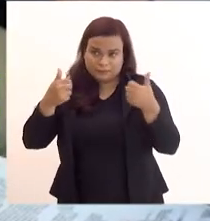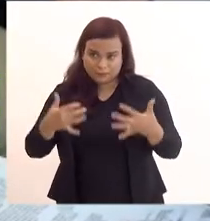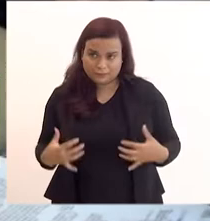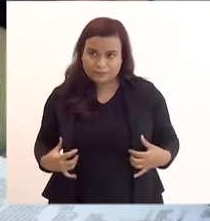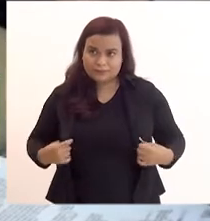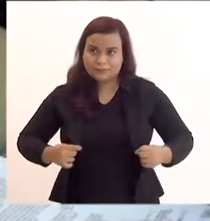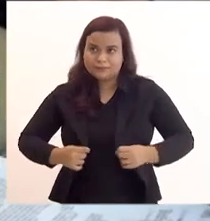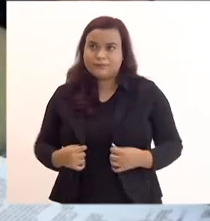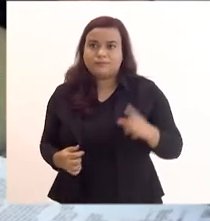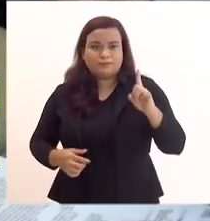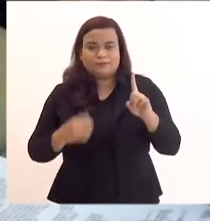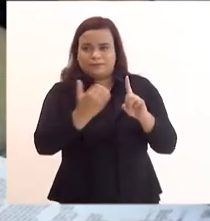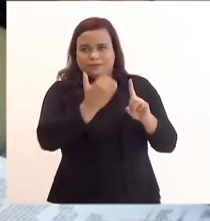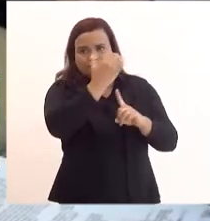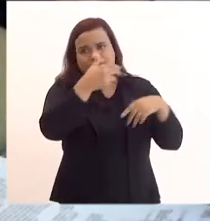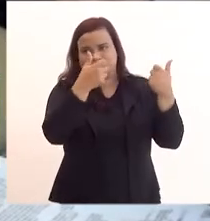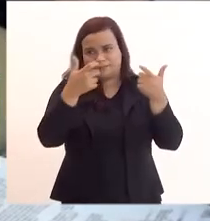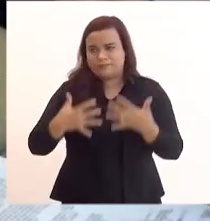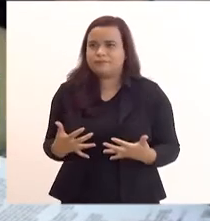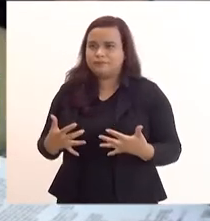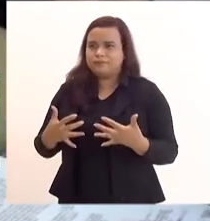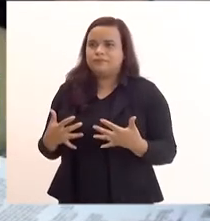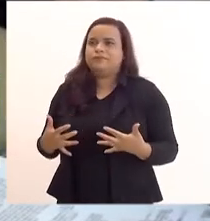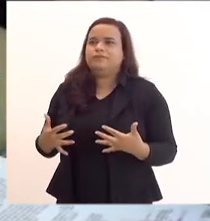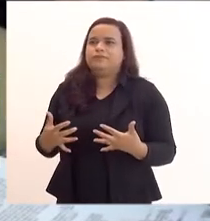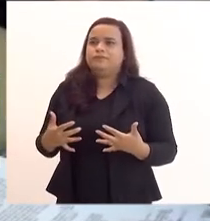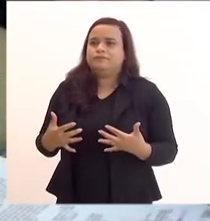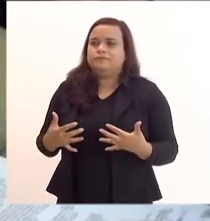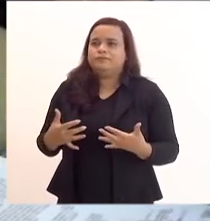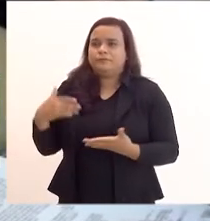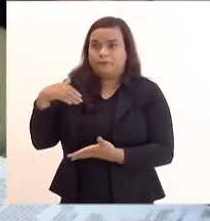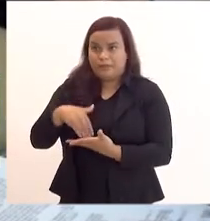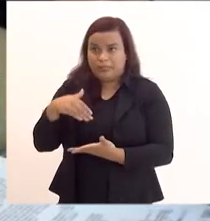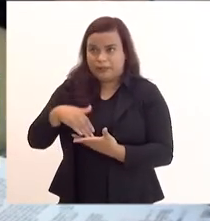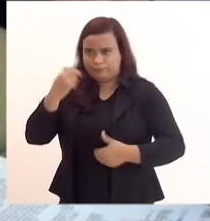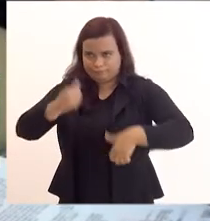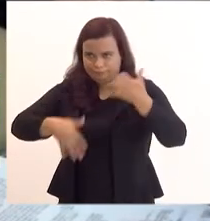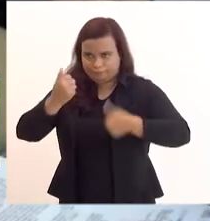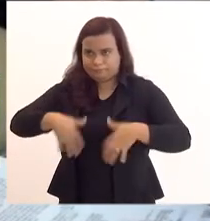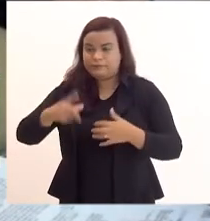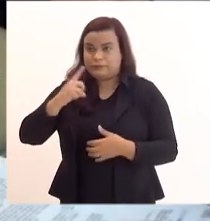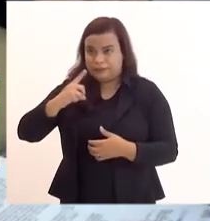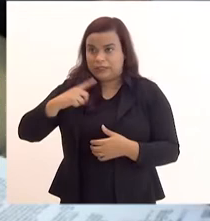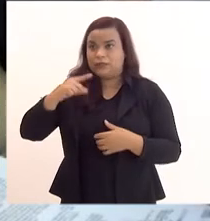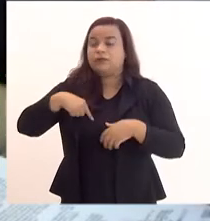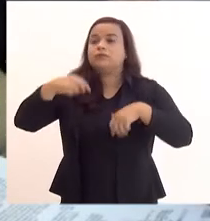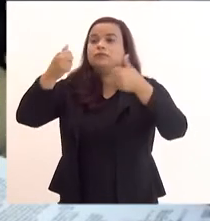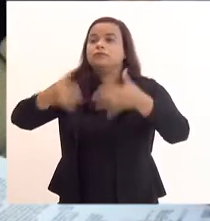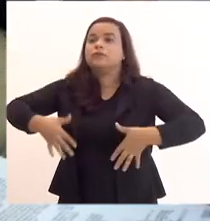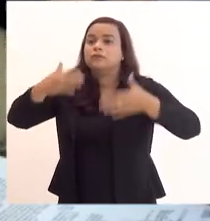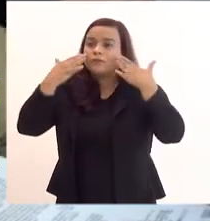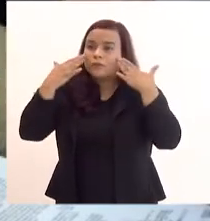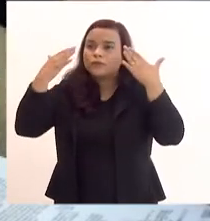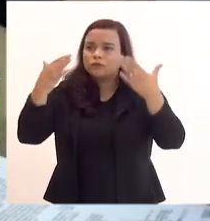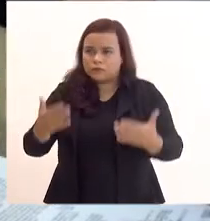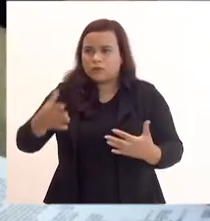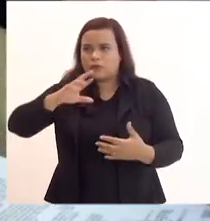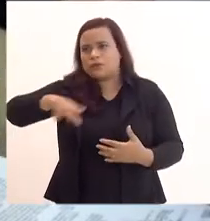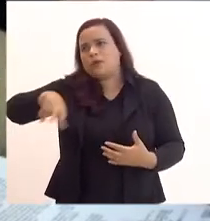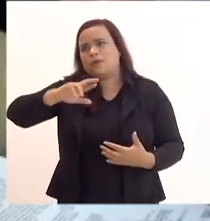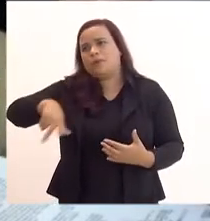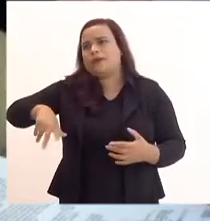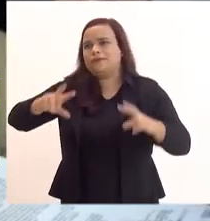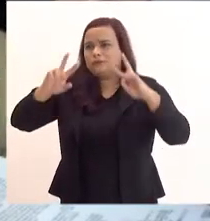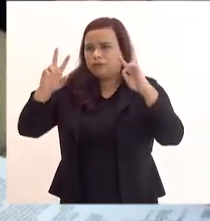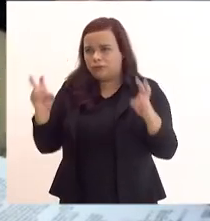Vossa Excelência acabou nos instantes finais da sua argumentação e enfatizando não mais a questão